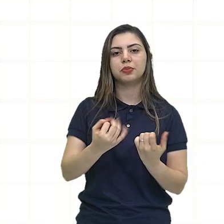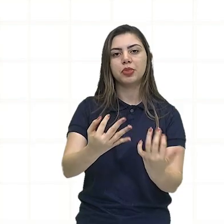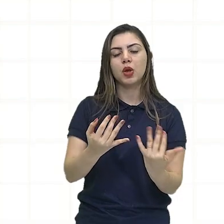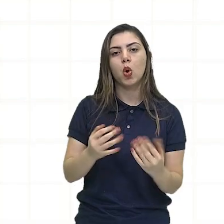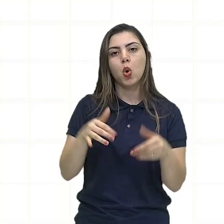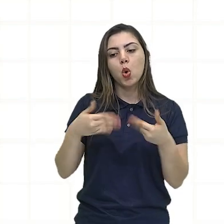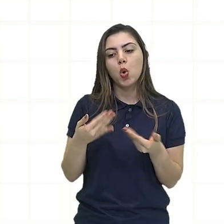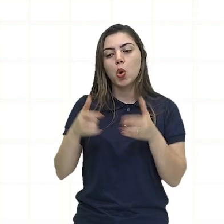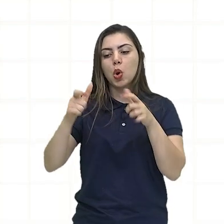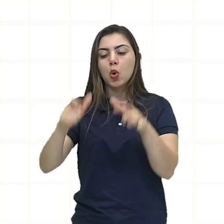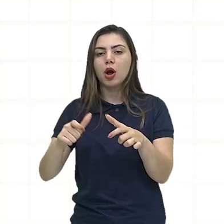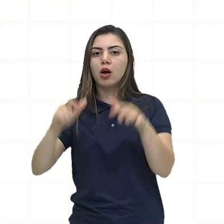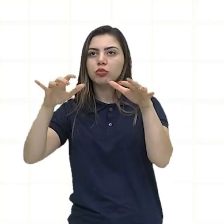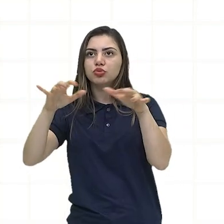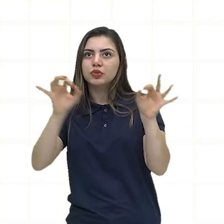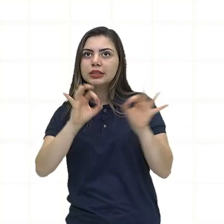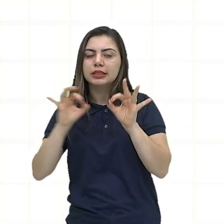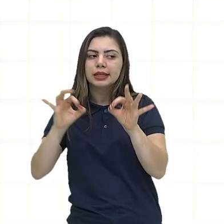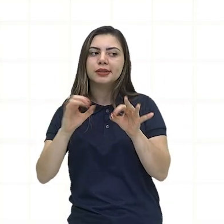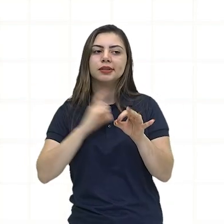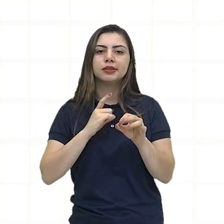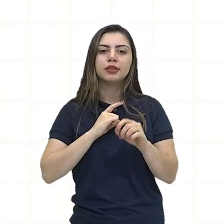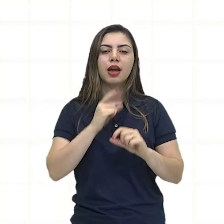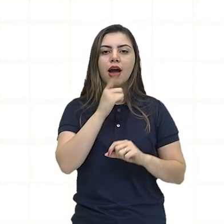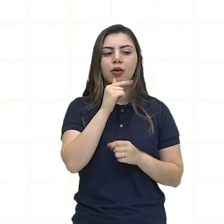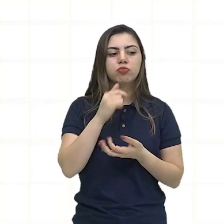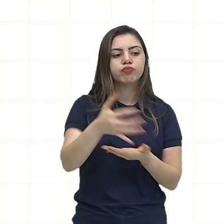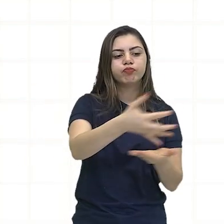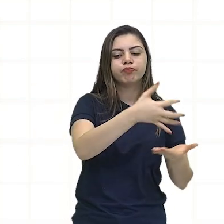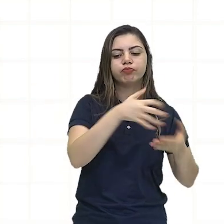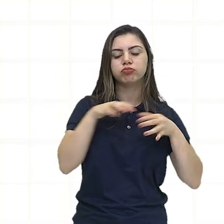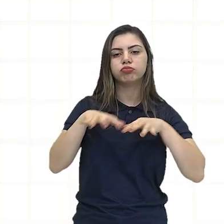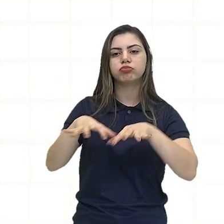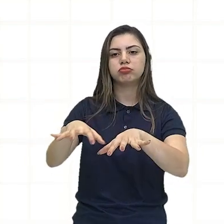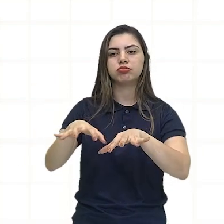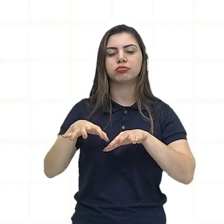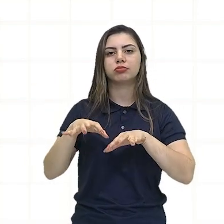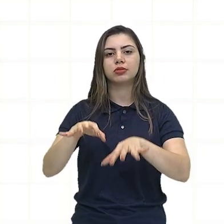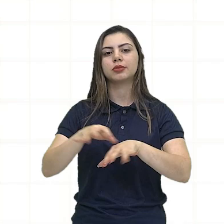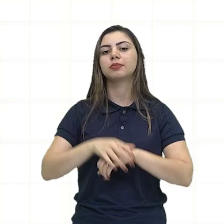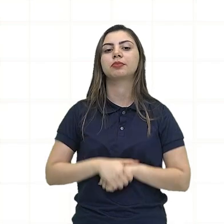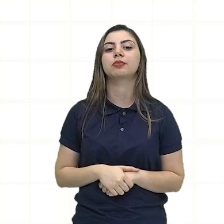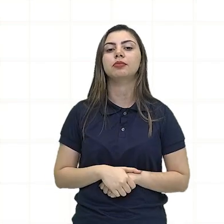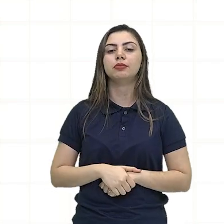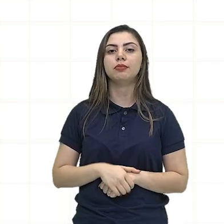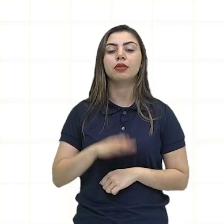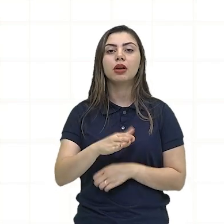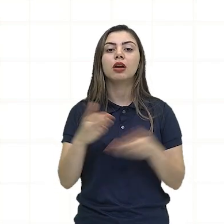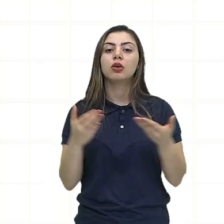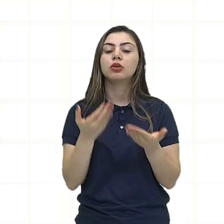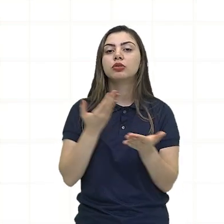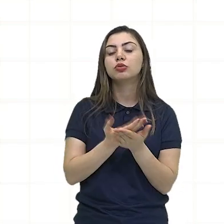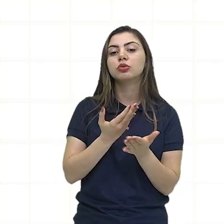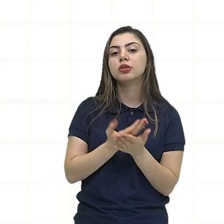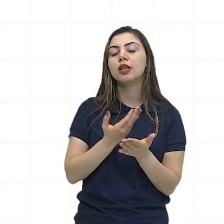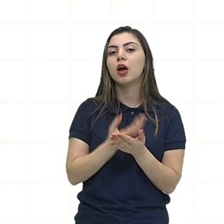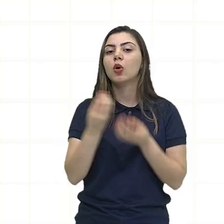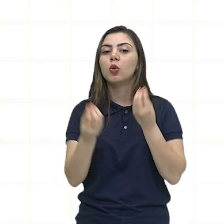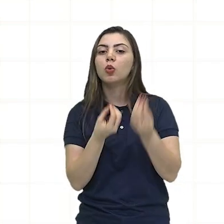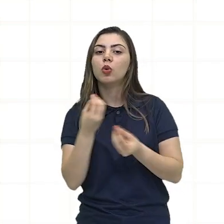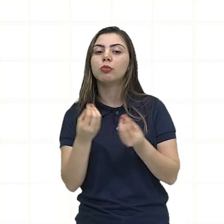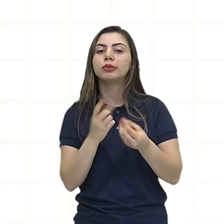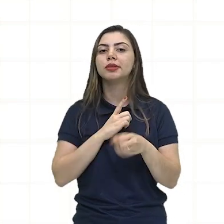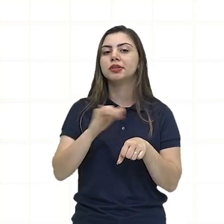lugar. Aqui a gente vai ver agora o desenvolvimento dessas técnicas de irrigação de forma mais nova,